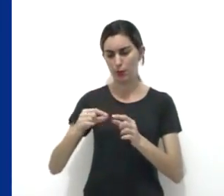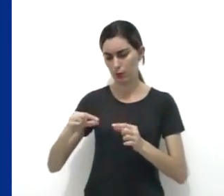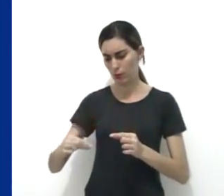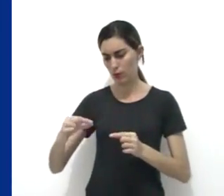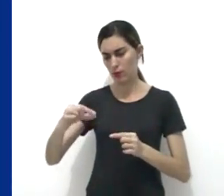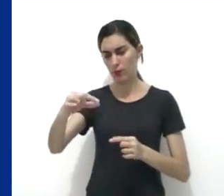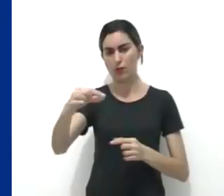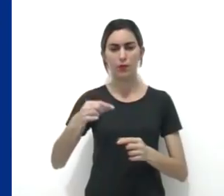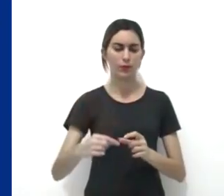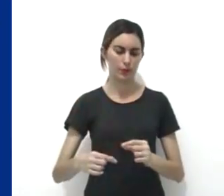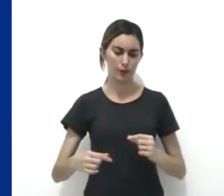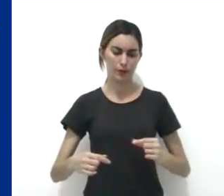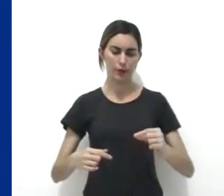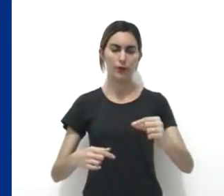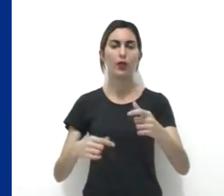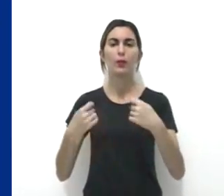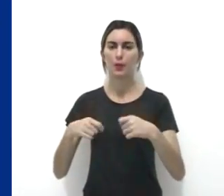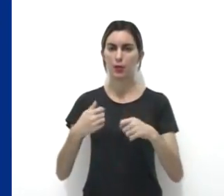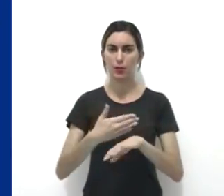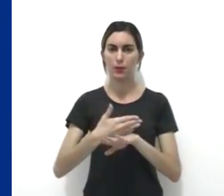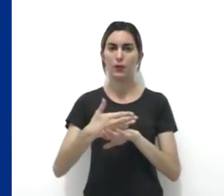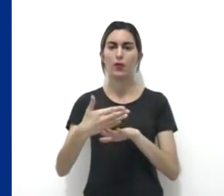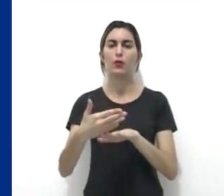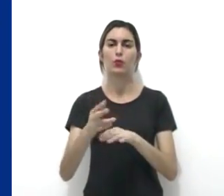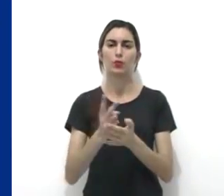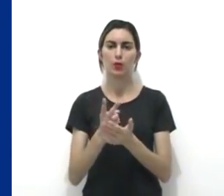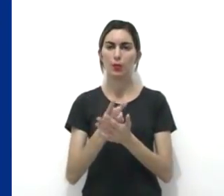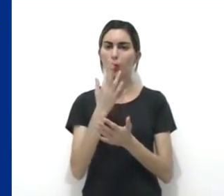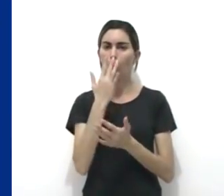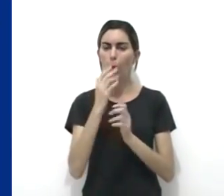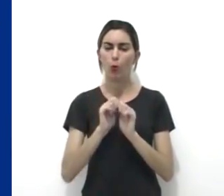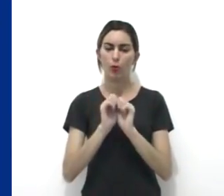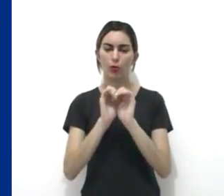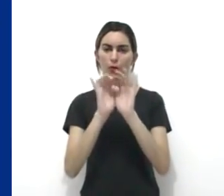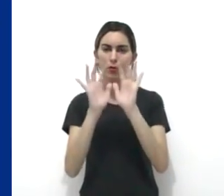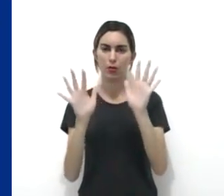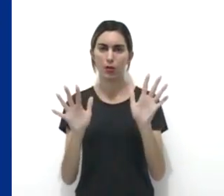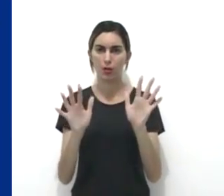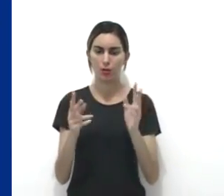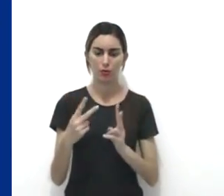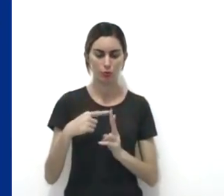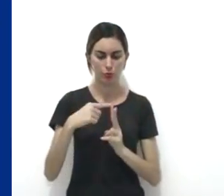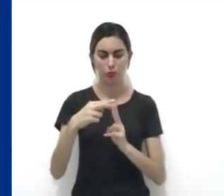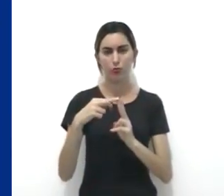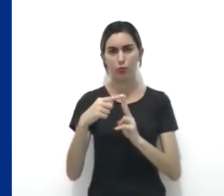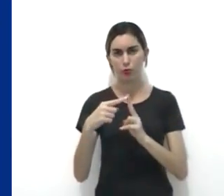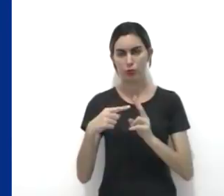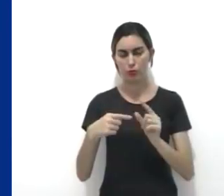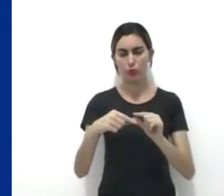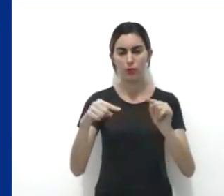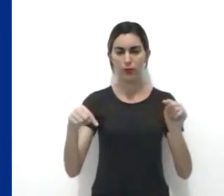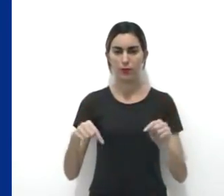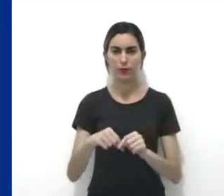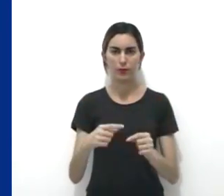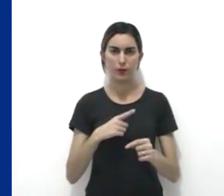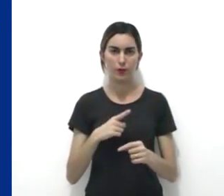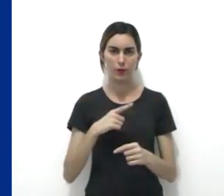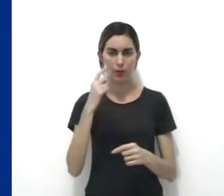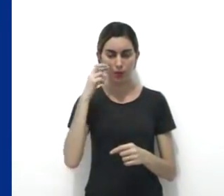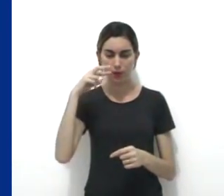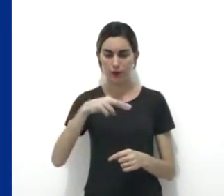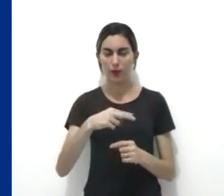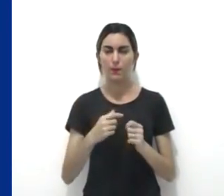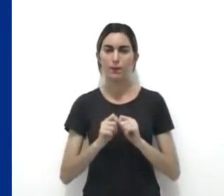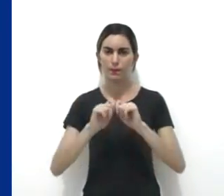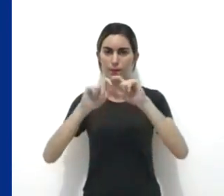lado direito de cada jogador deve ser branco, ou a cor mais clara entre as duas existentes. Então, vocês